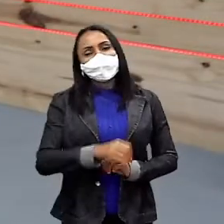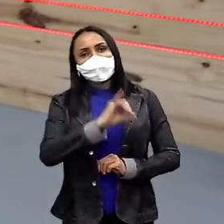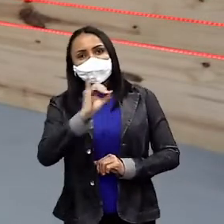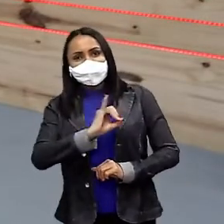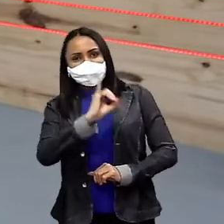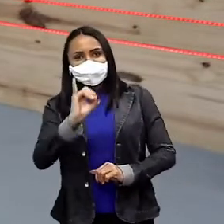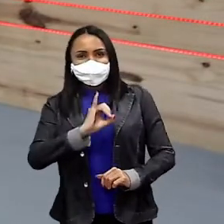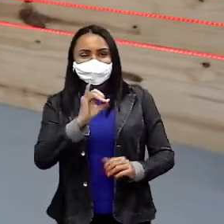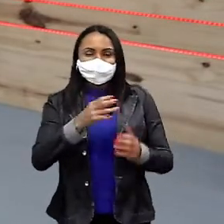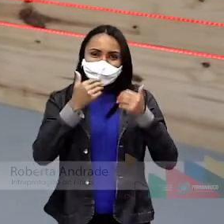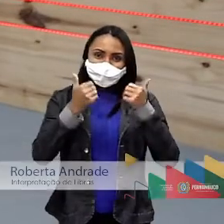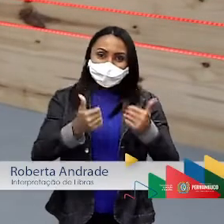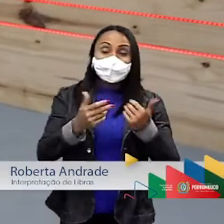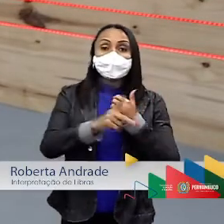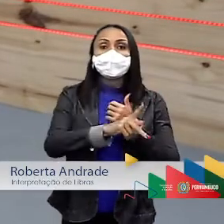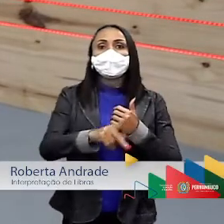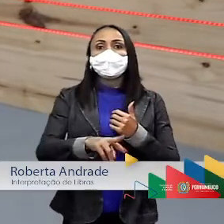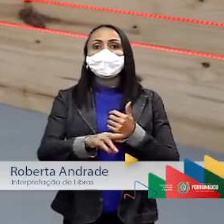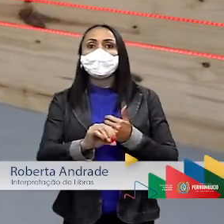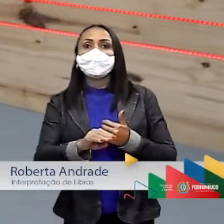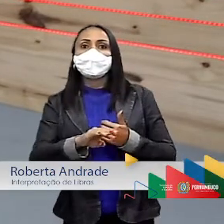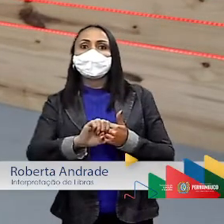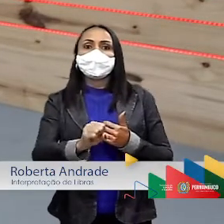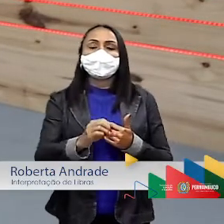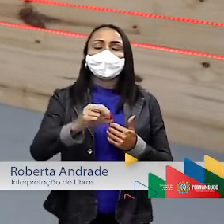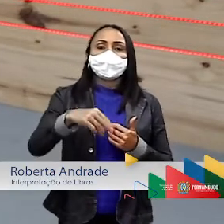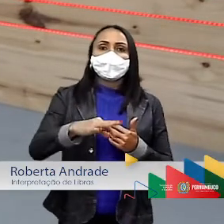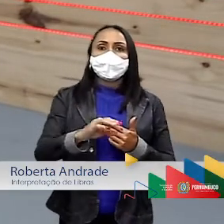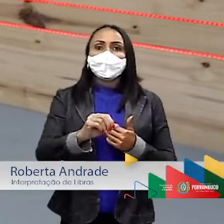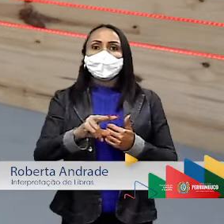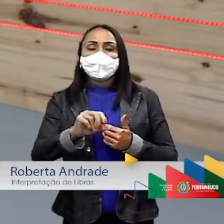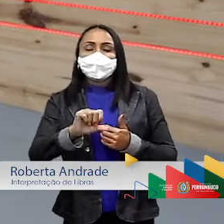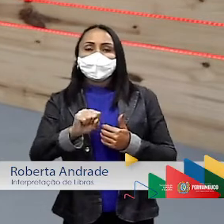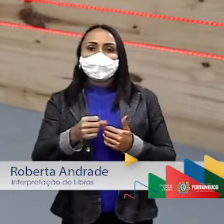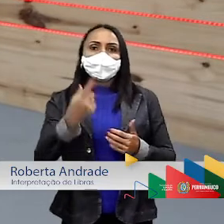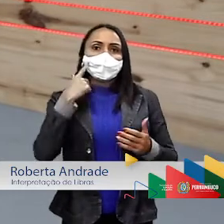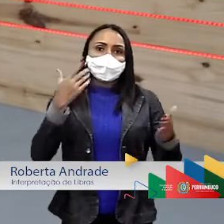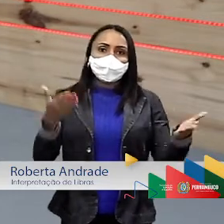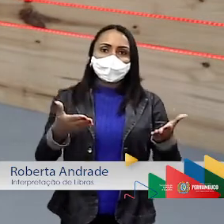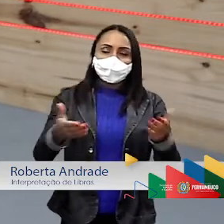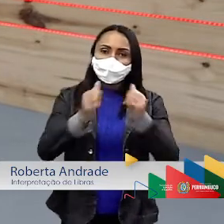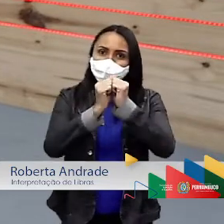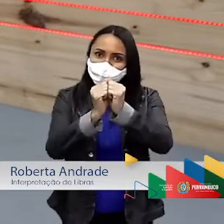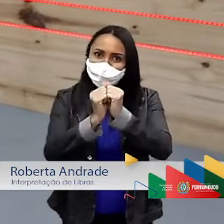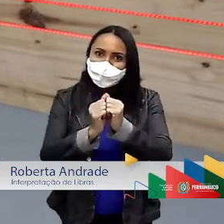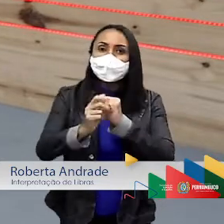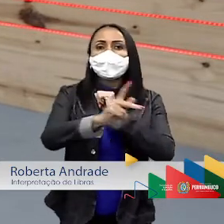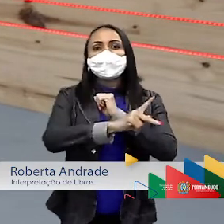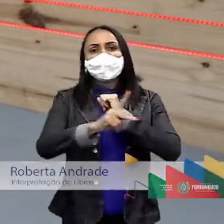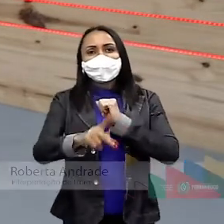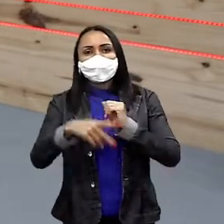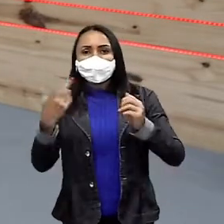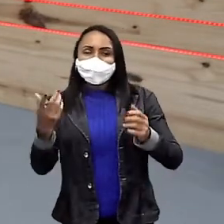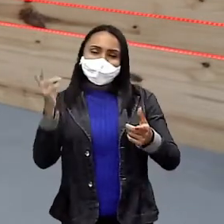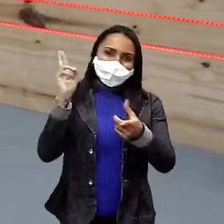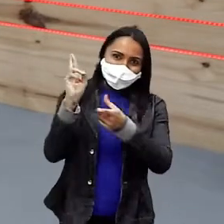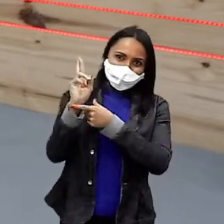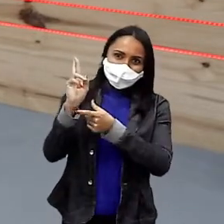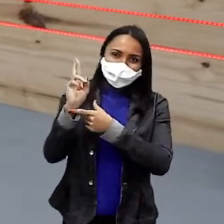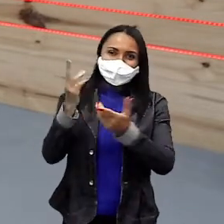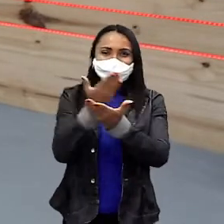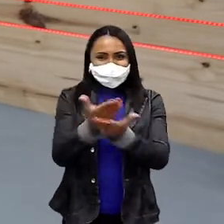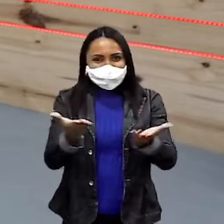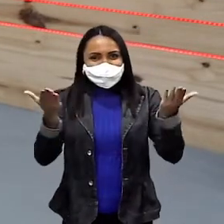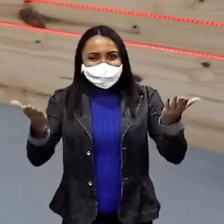Olá, estudantes! Eu sou o professor Robson Anselmo Tavares e hoje, juntamente com a professora Roberta